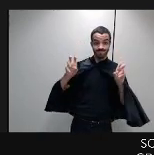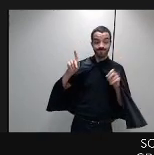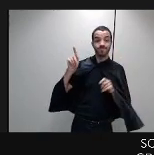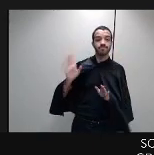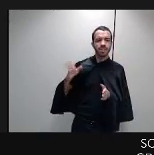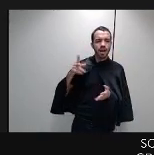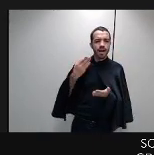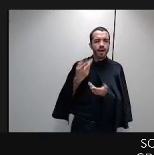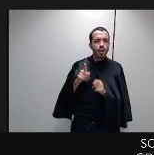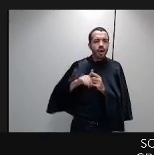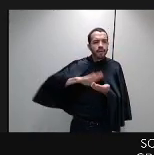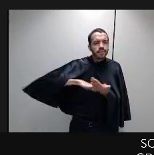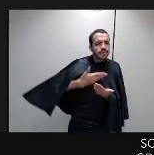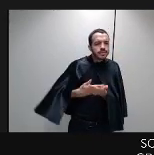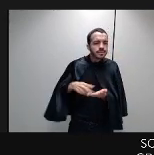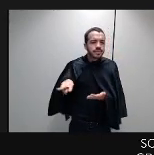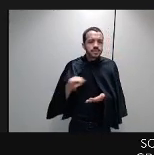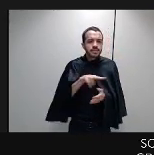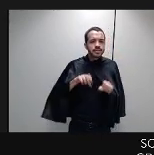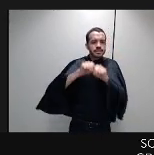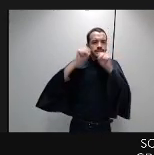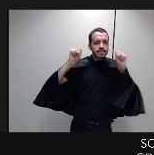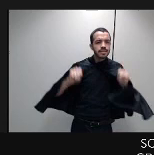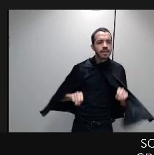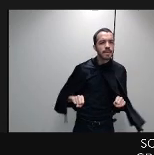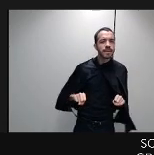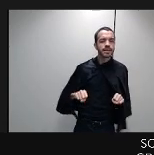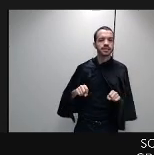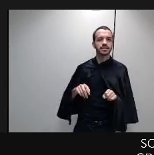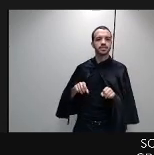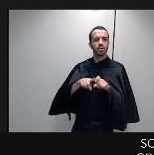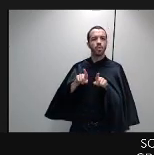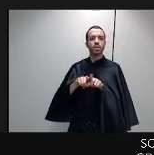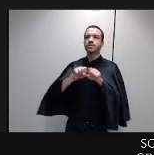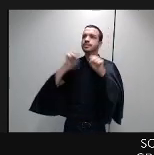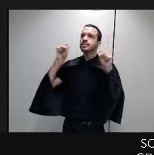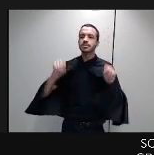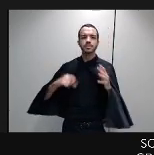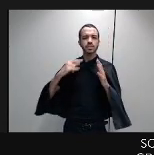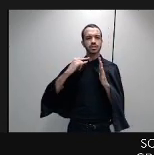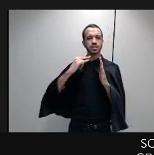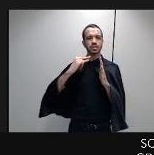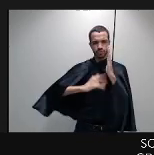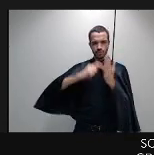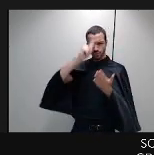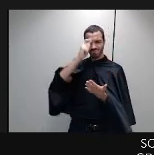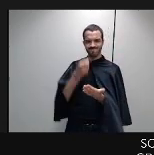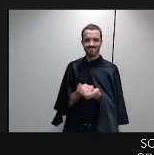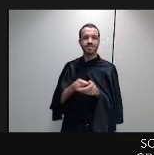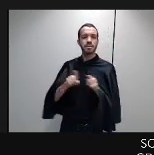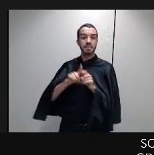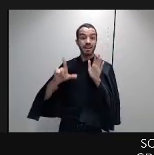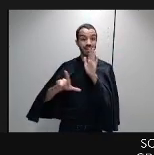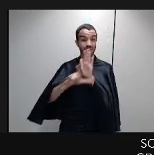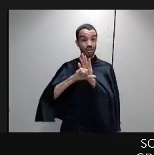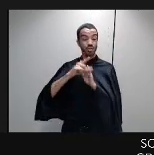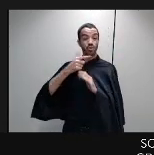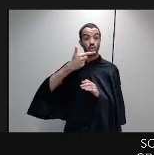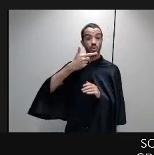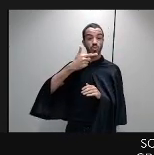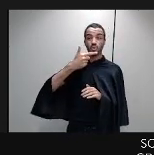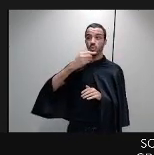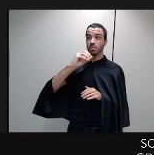sistemática das normas processuais o sistema da lei de execução fiscal e da lei nº 11 mil serviu lei da